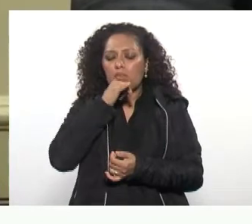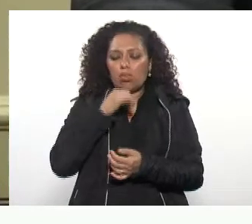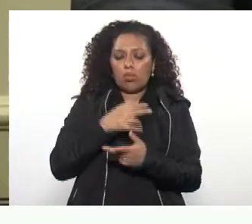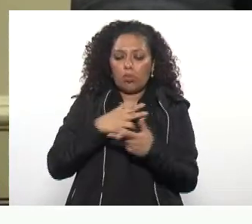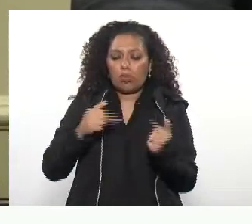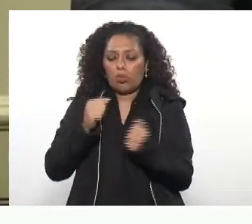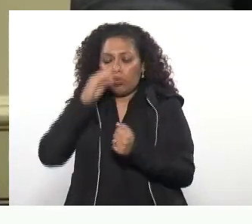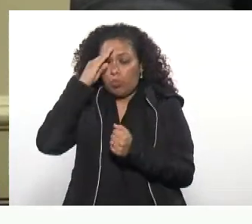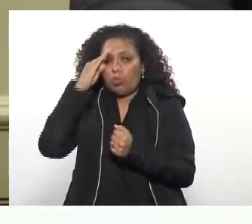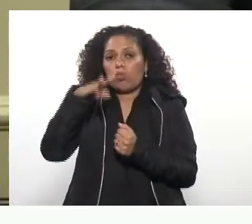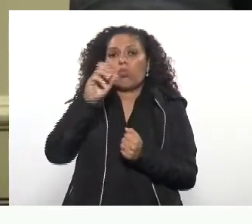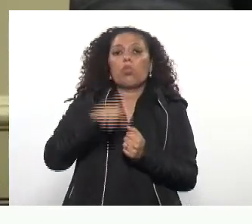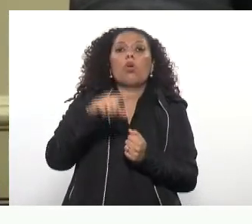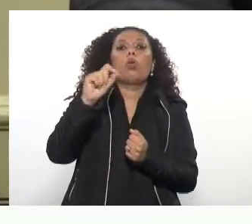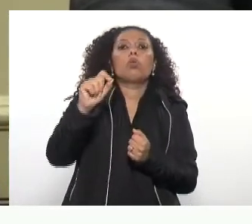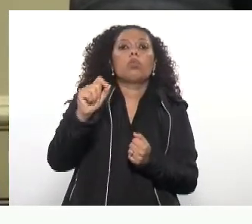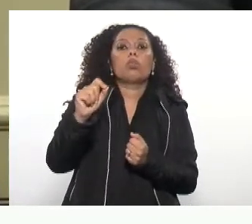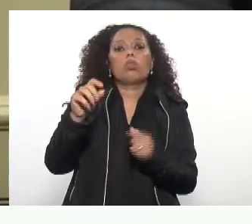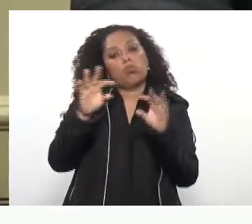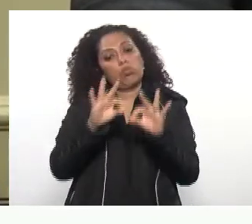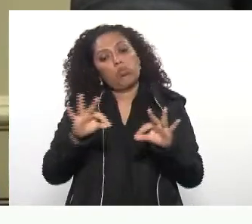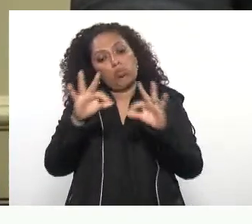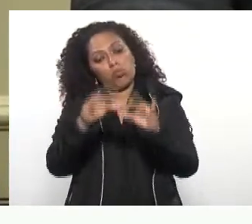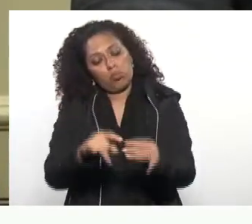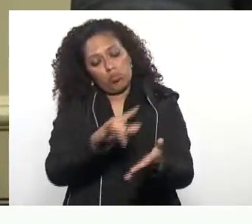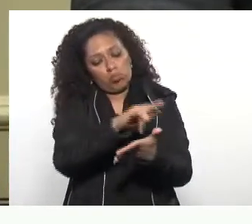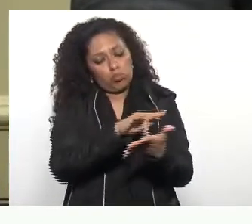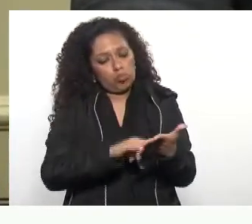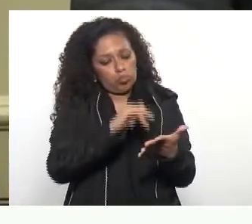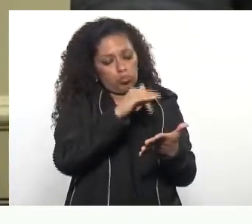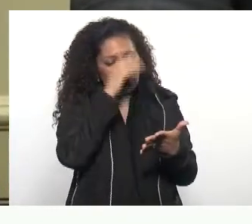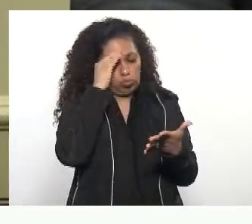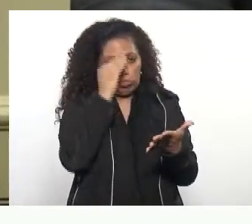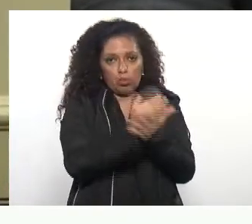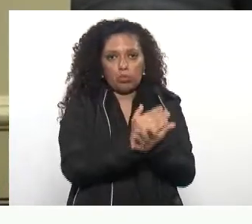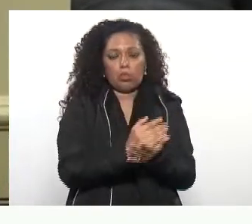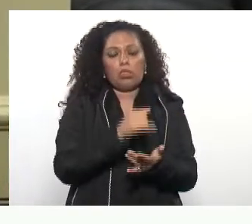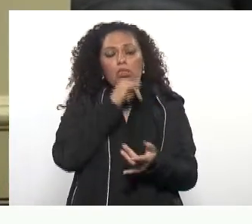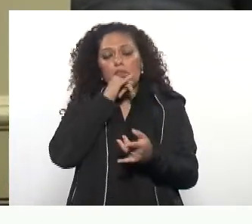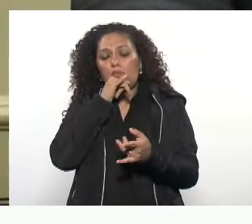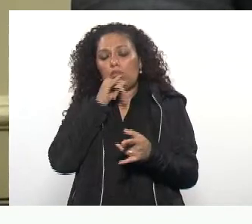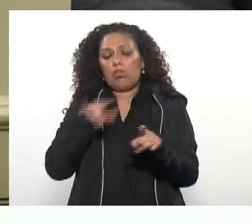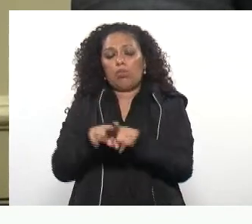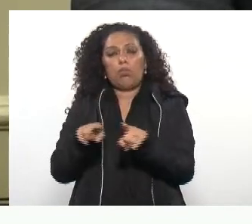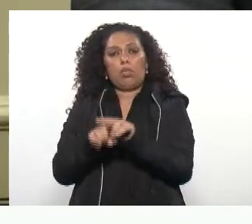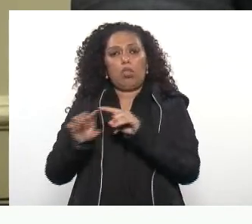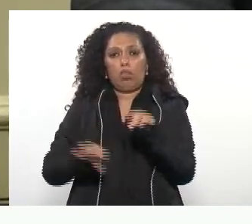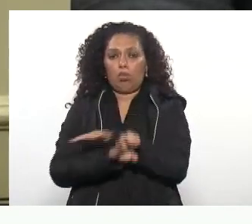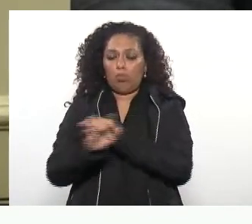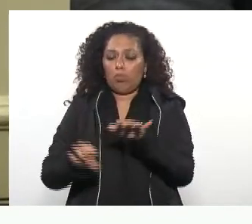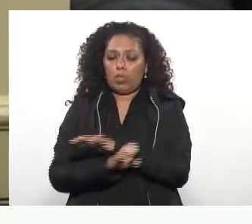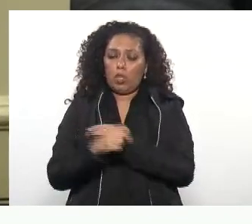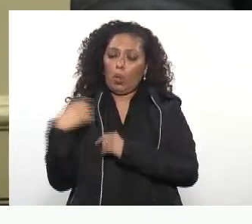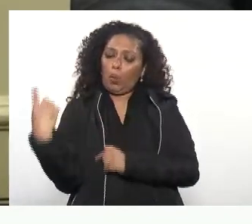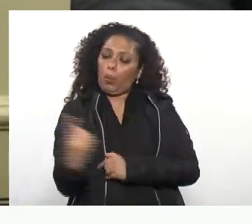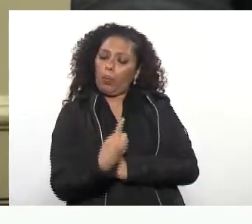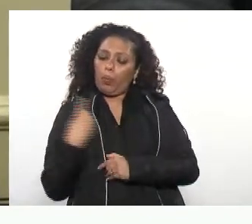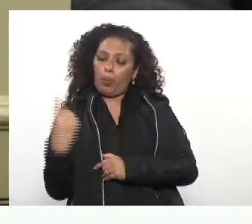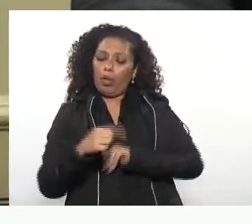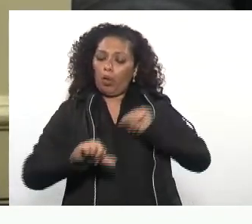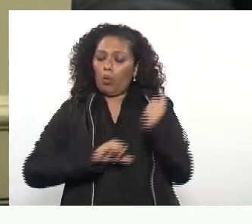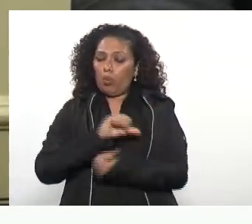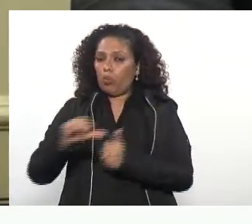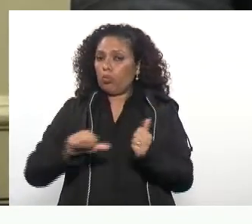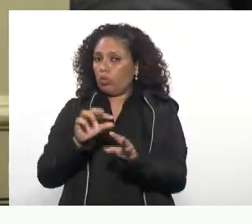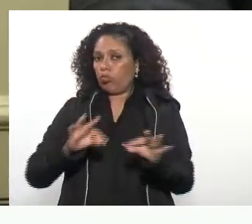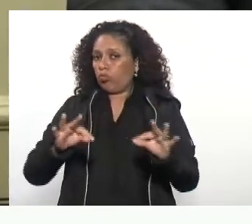objetivo final de todos os contratos. Então, e a empresa não pode também, isoladamente, alterar, porque